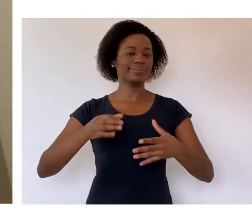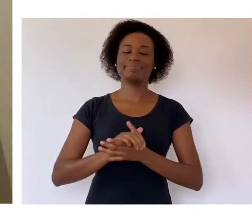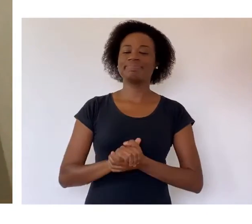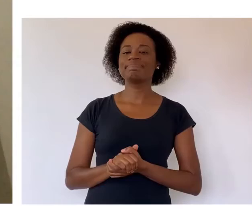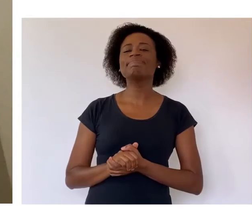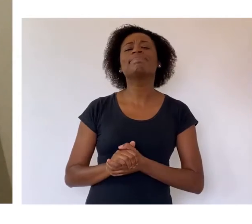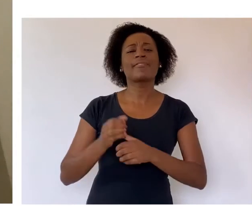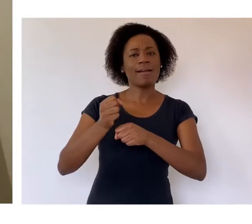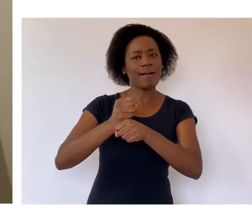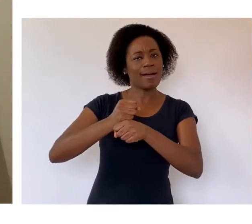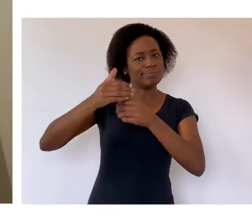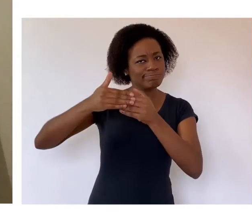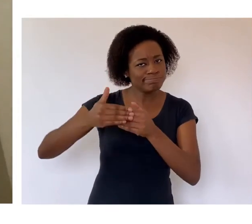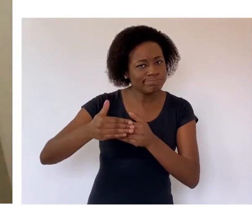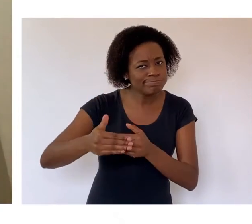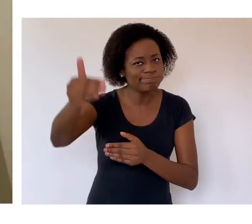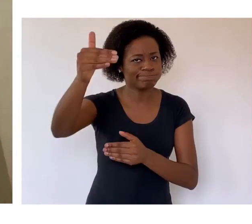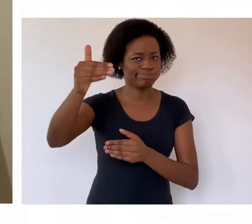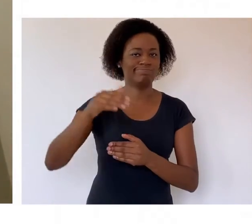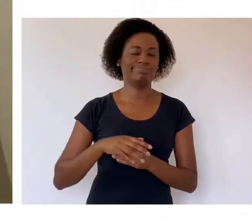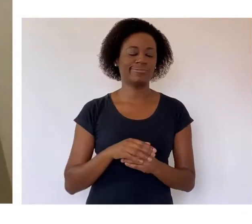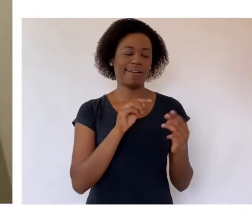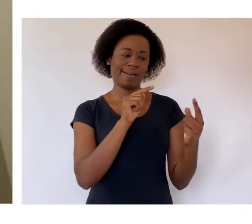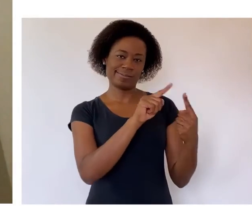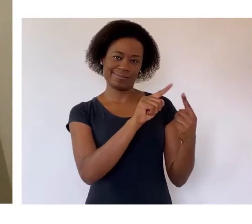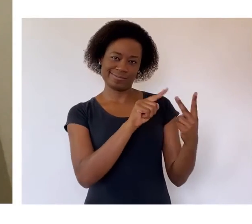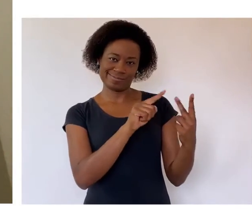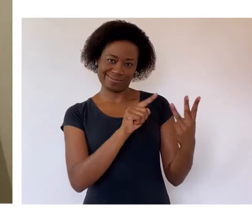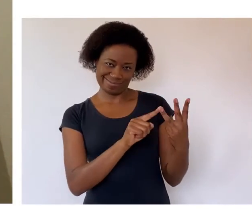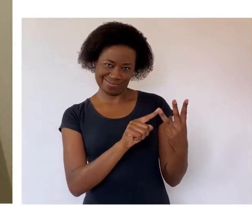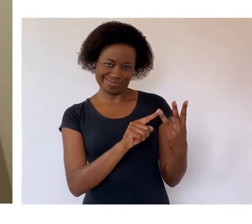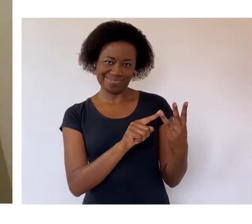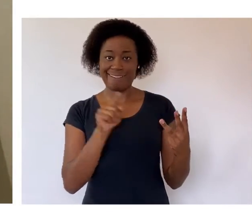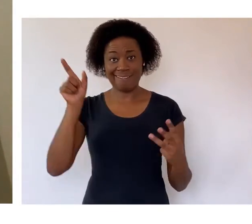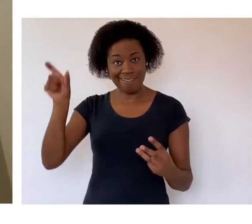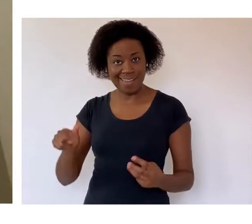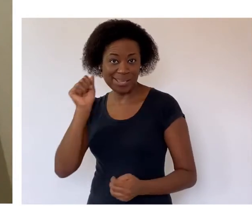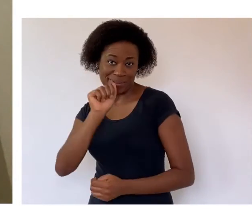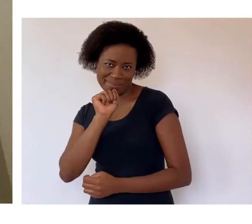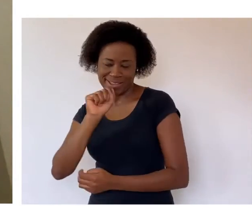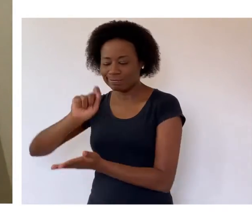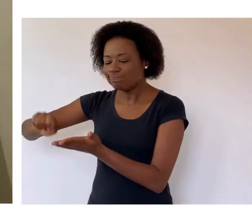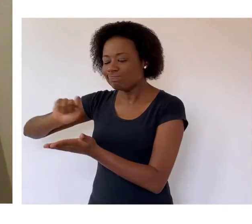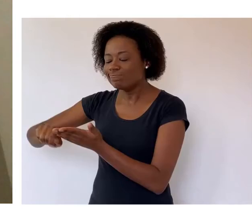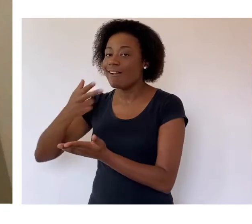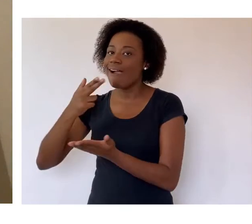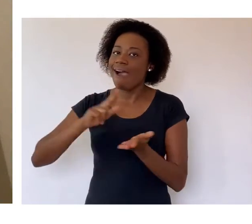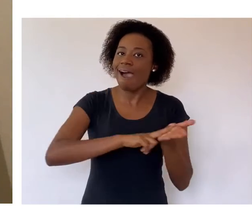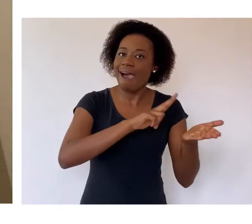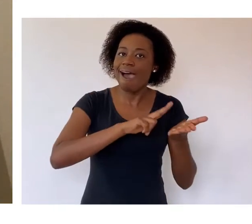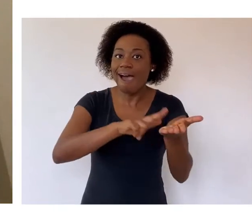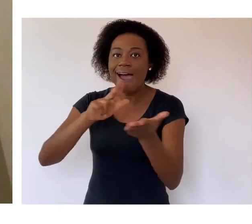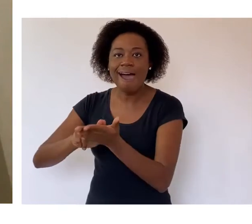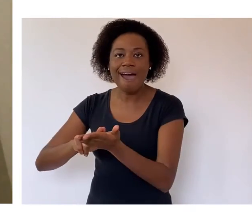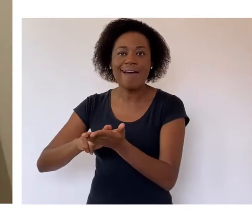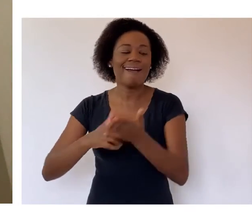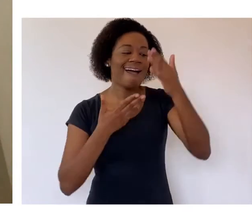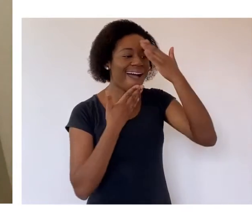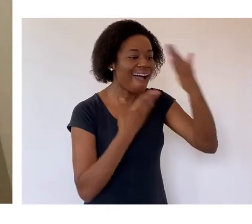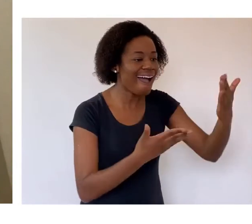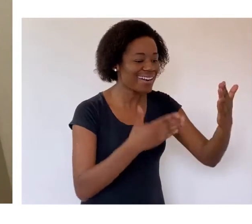tempos depois, os filhos, cada um, recebeu uma carta de agradecimento da mamãe pelos presentes.